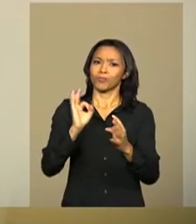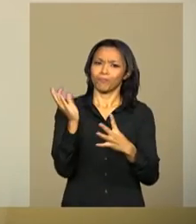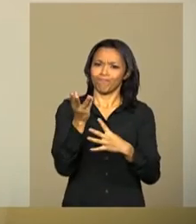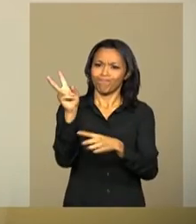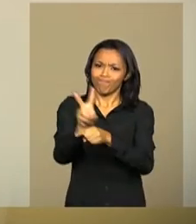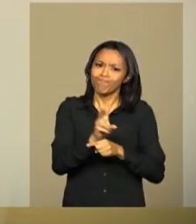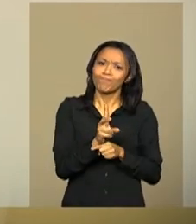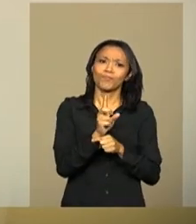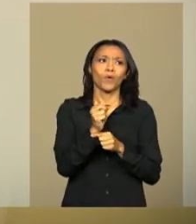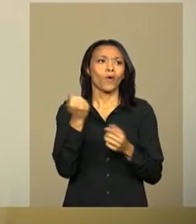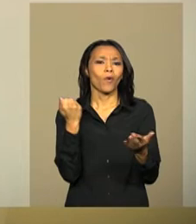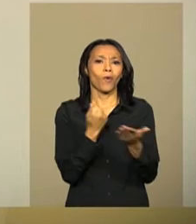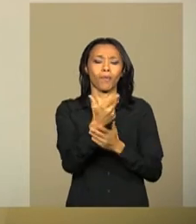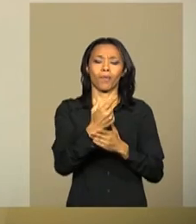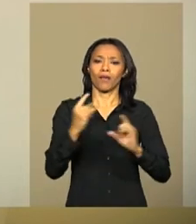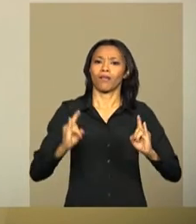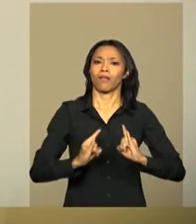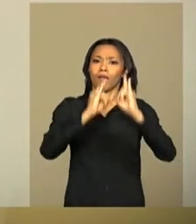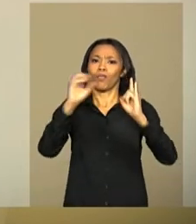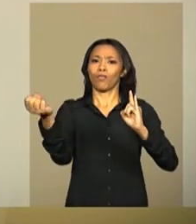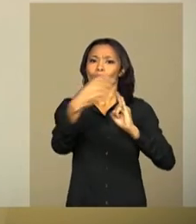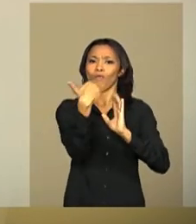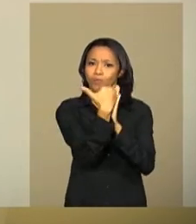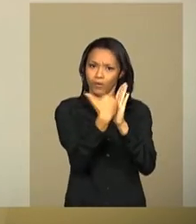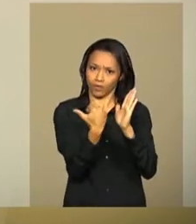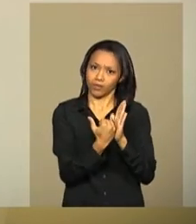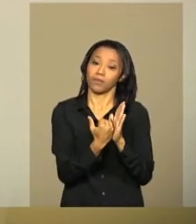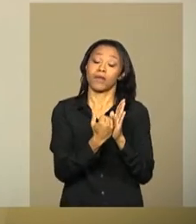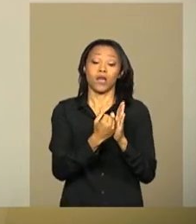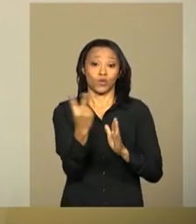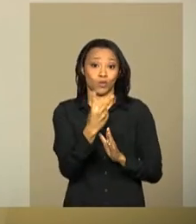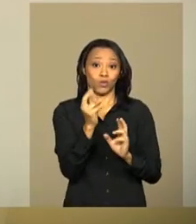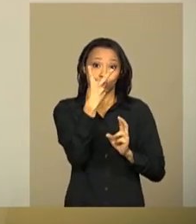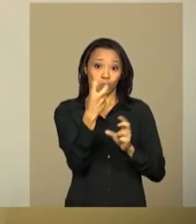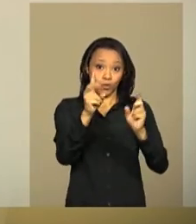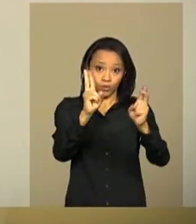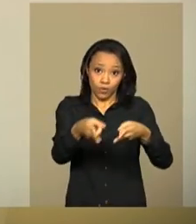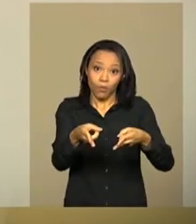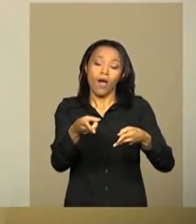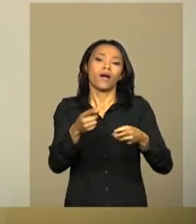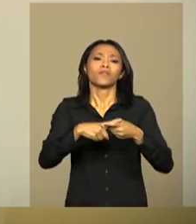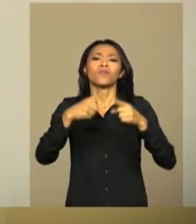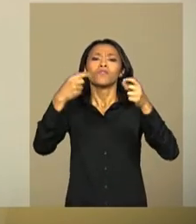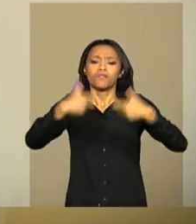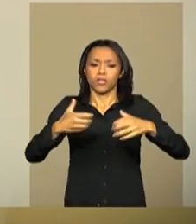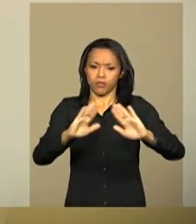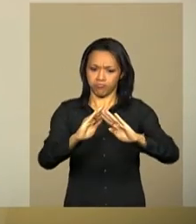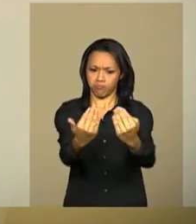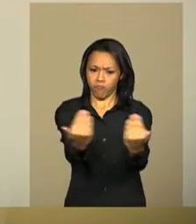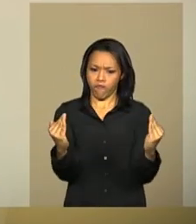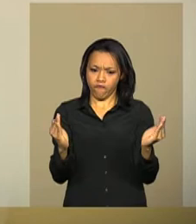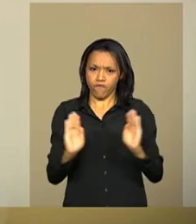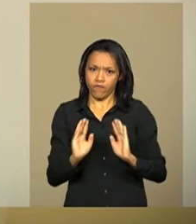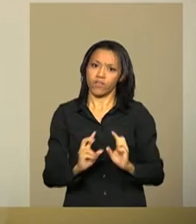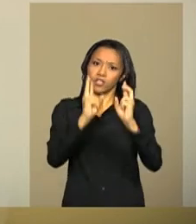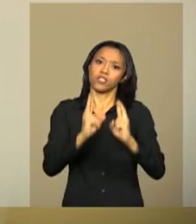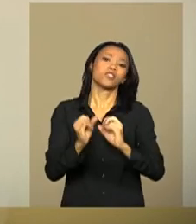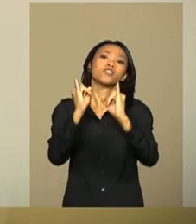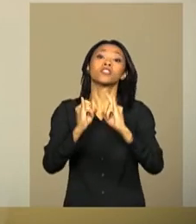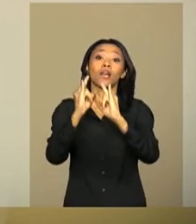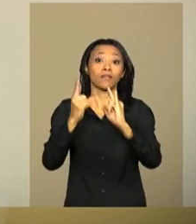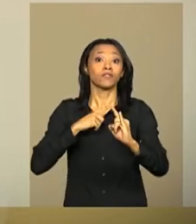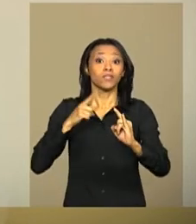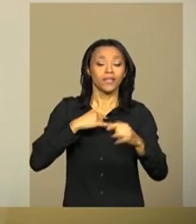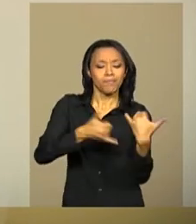apartamento novinho do Minha Casa Minha Vida o apartamento tem 2 quartos fica num condomínio fechado tem um